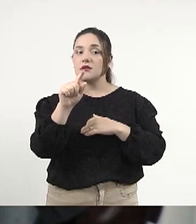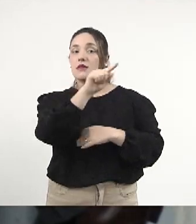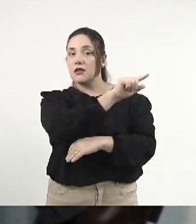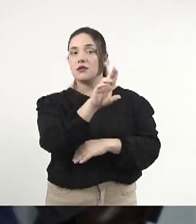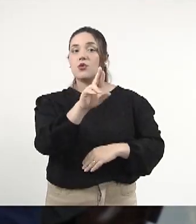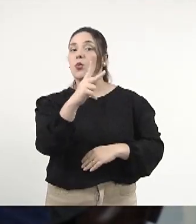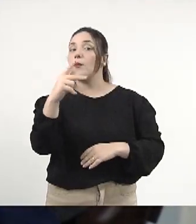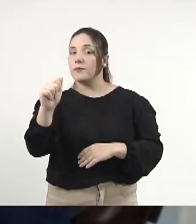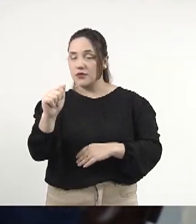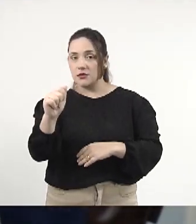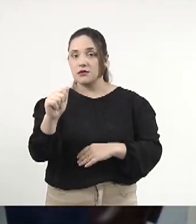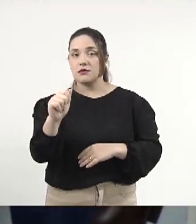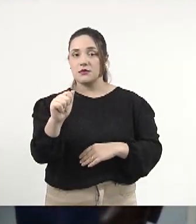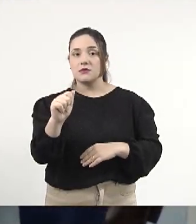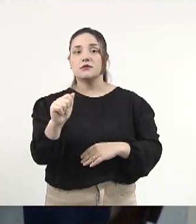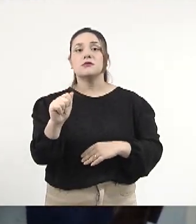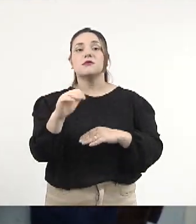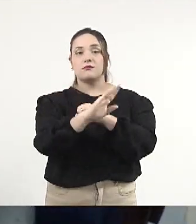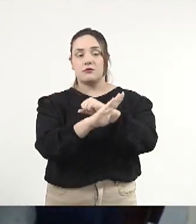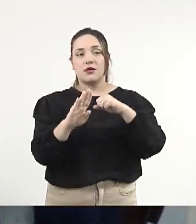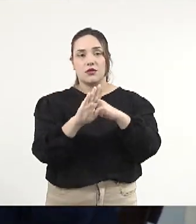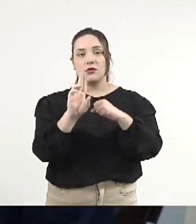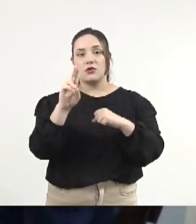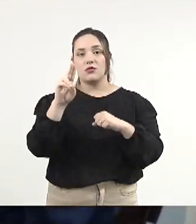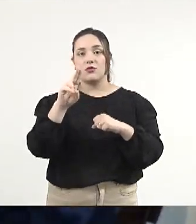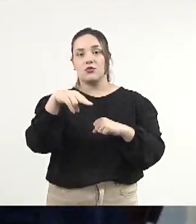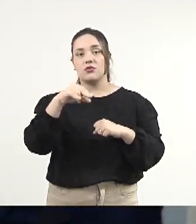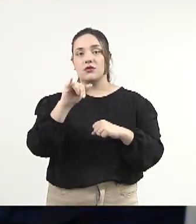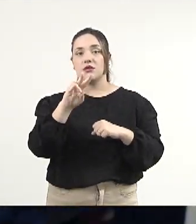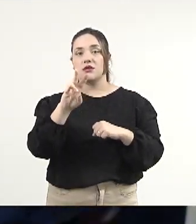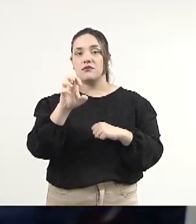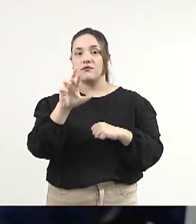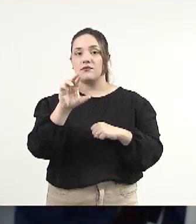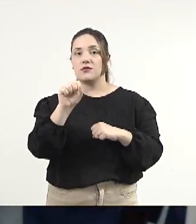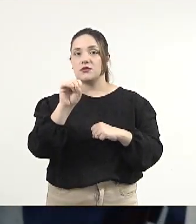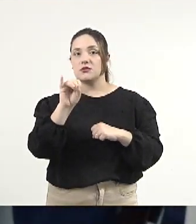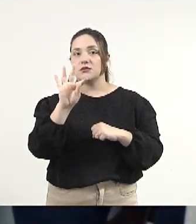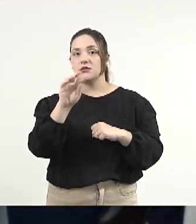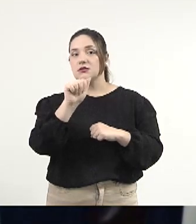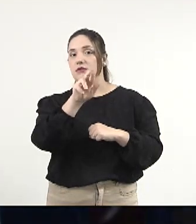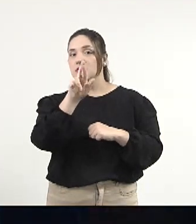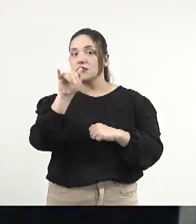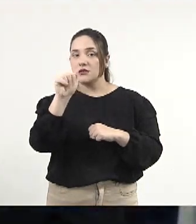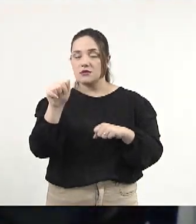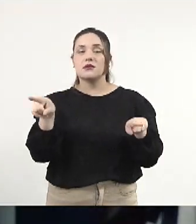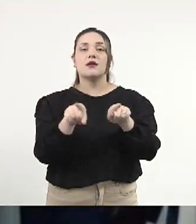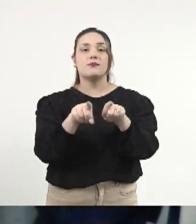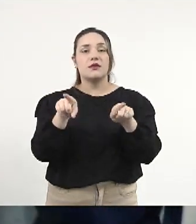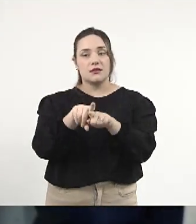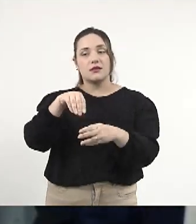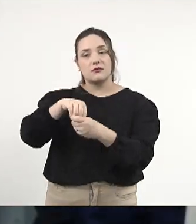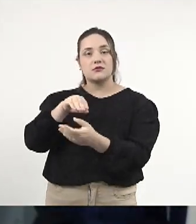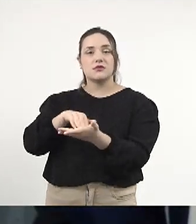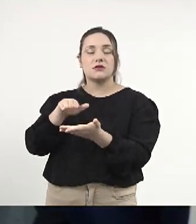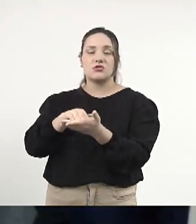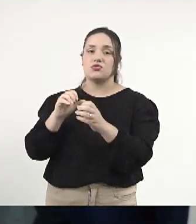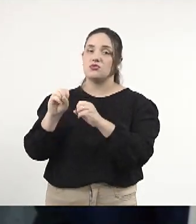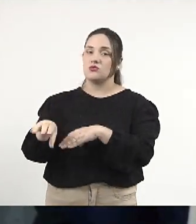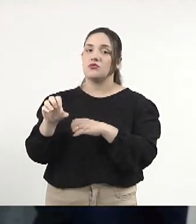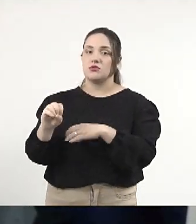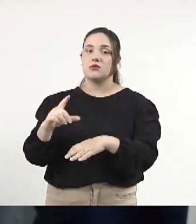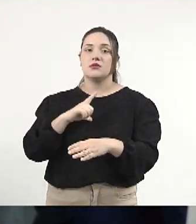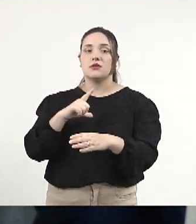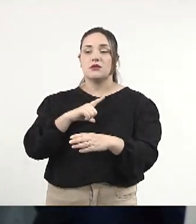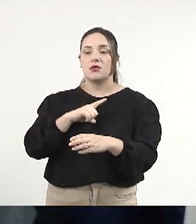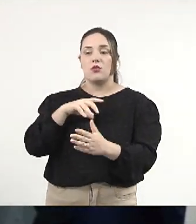e vai colocar em todas as UPAs, sala específica para esse acompanhamento. Colocou na CEMED um setor, um